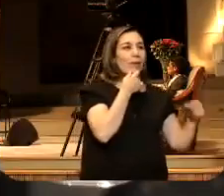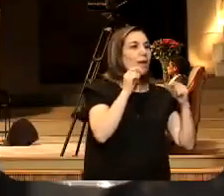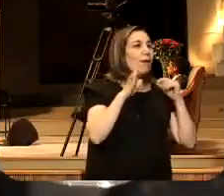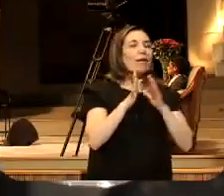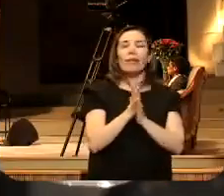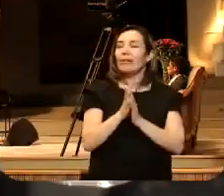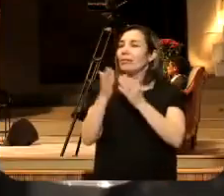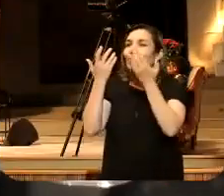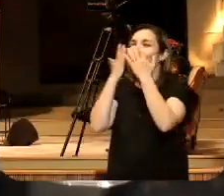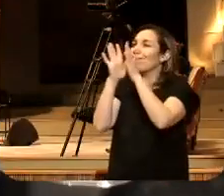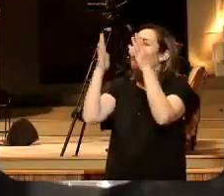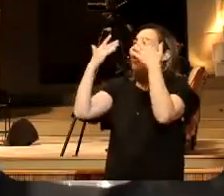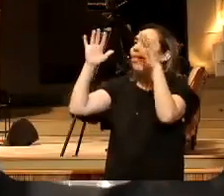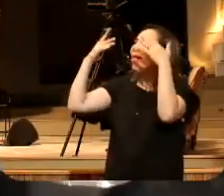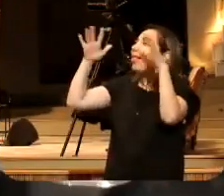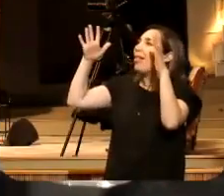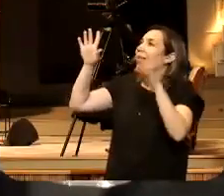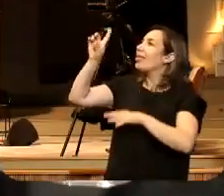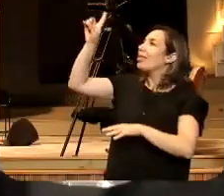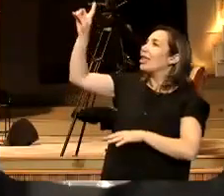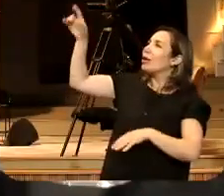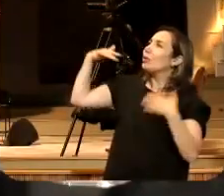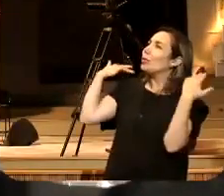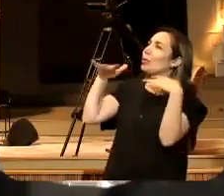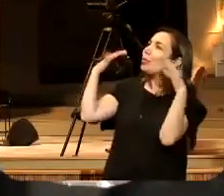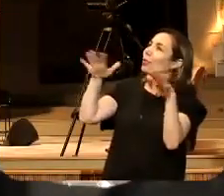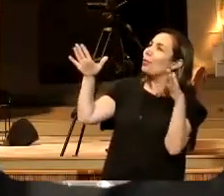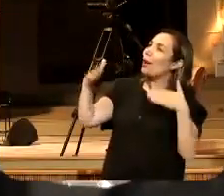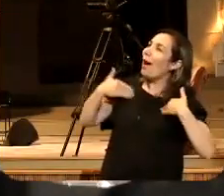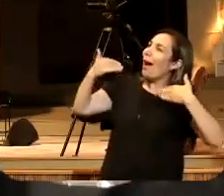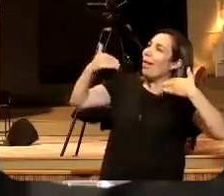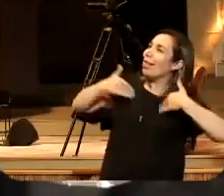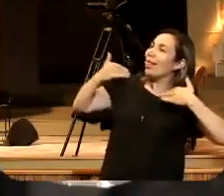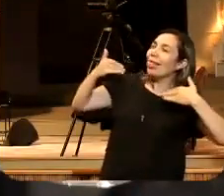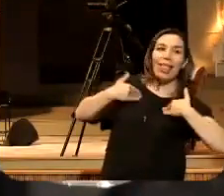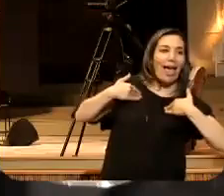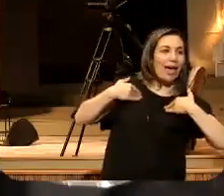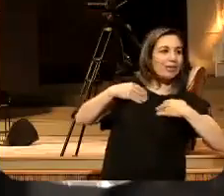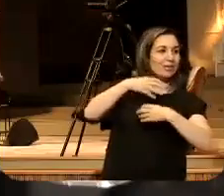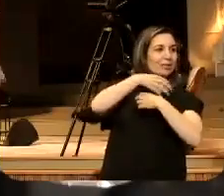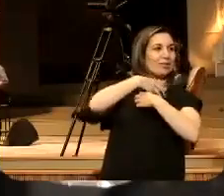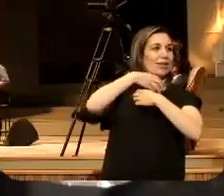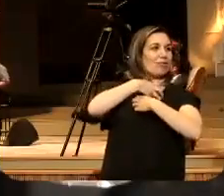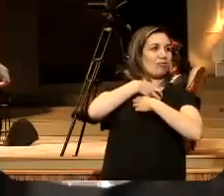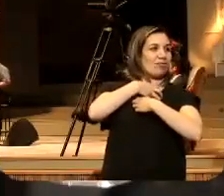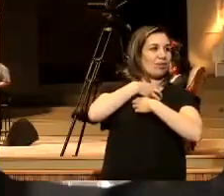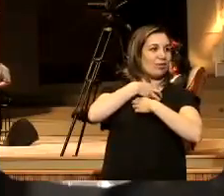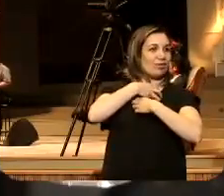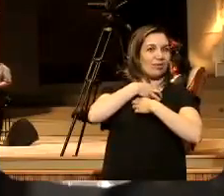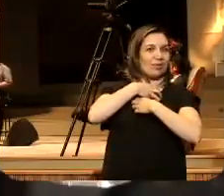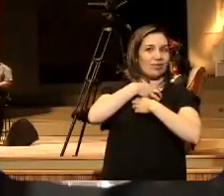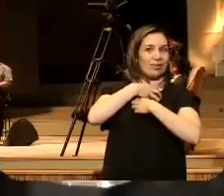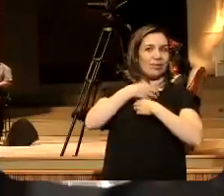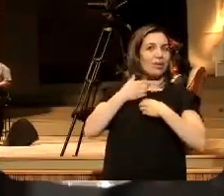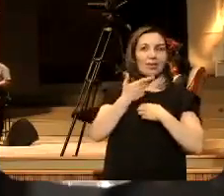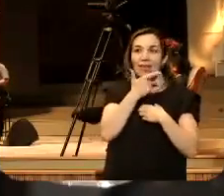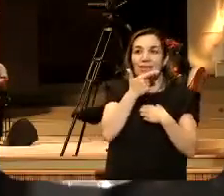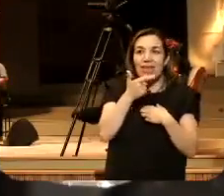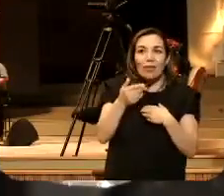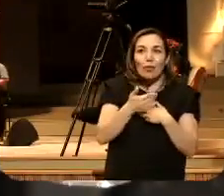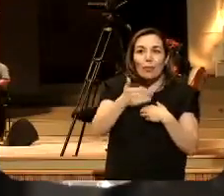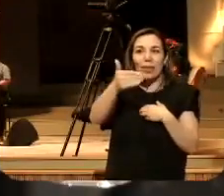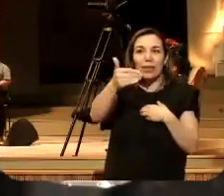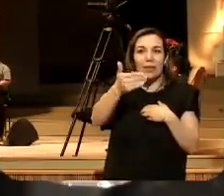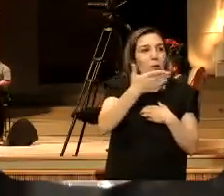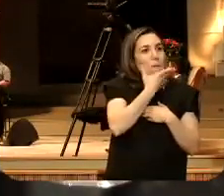começou a exultar no espírito. Não, ele não estava louco. Ele estava recebendo algo de Deus naquela hora. E eu